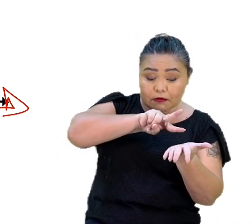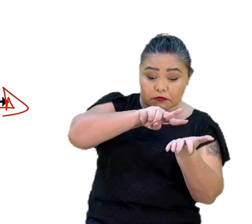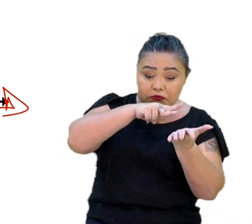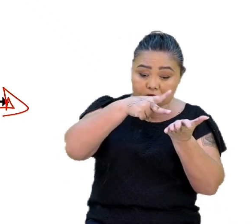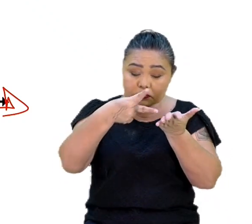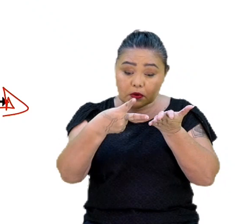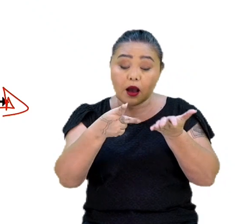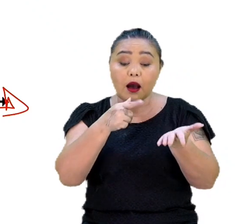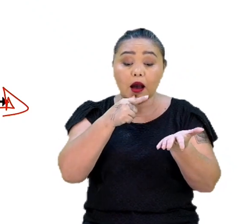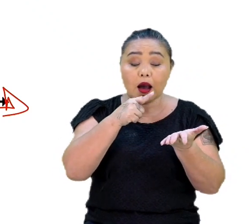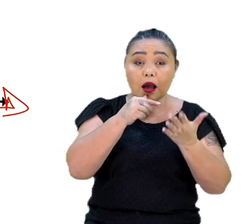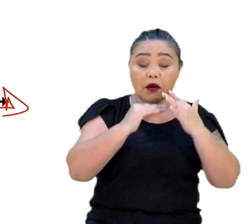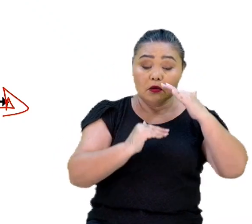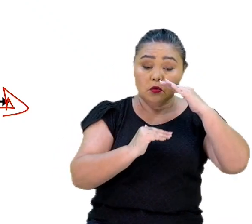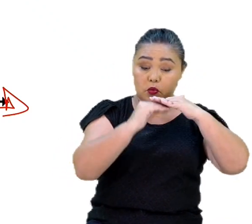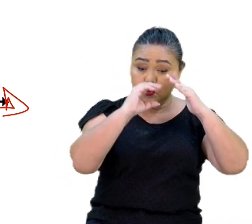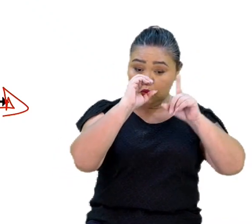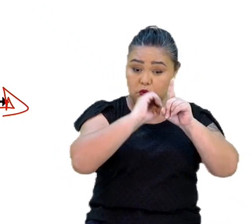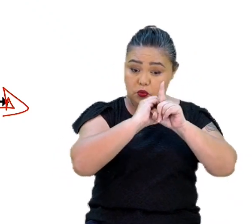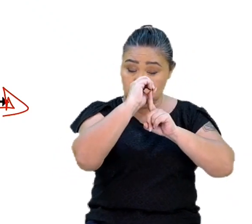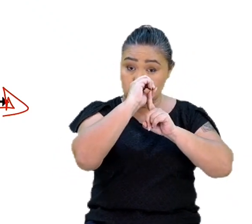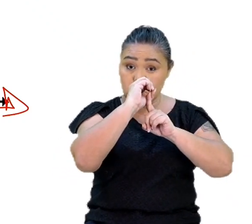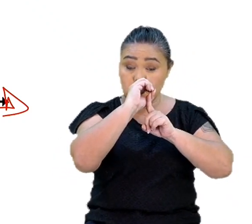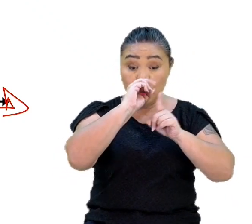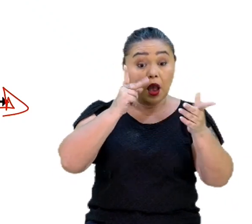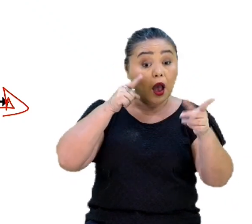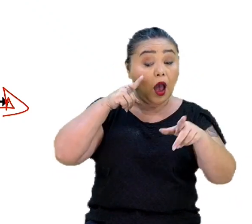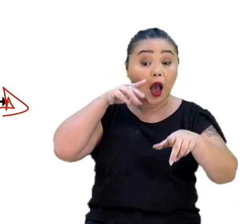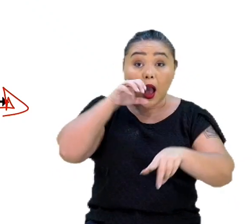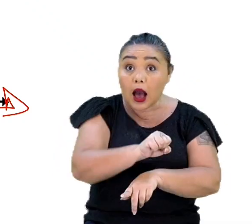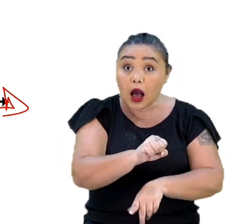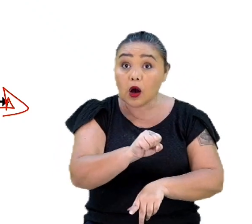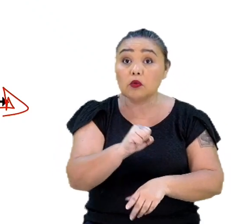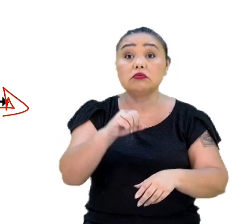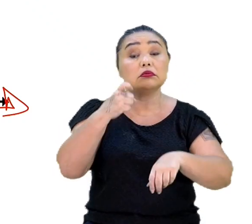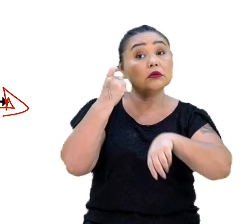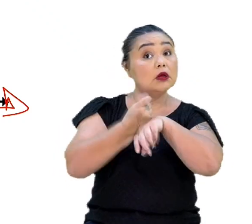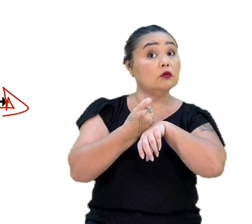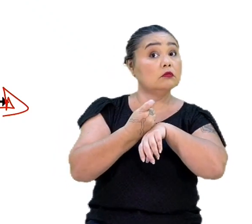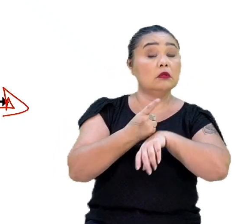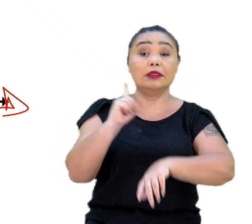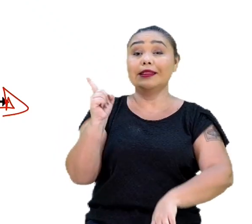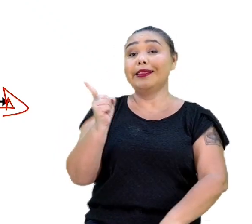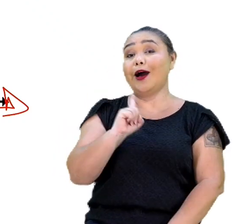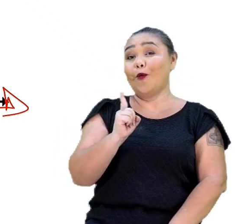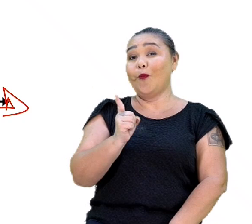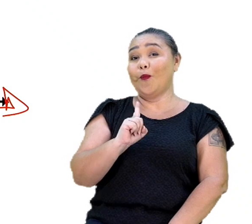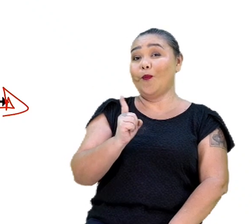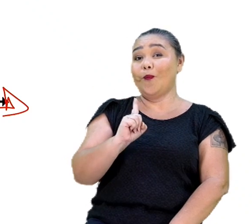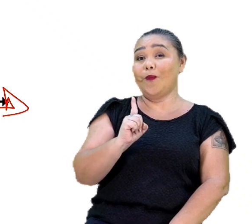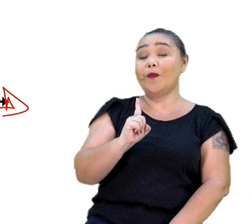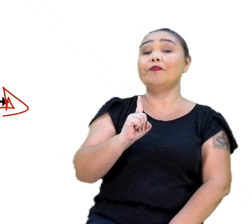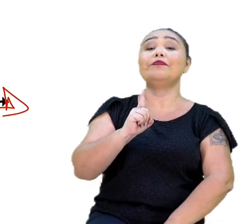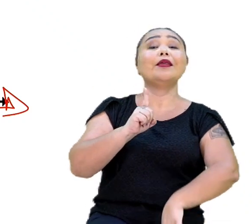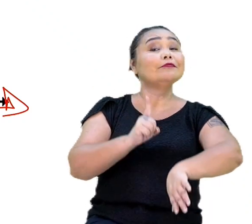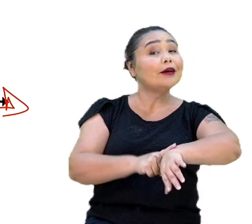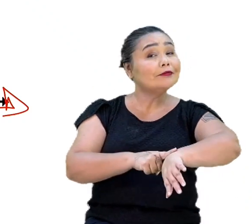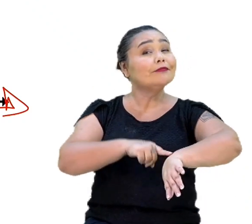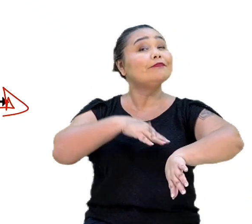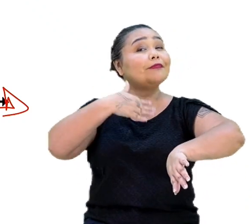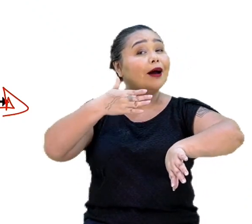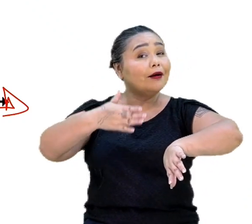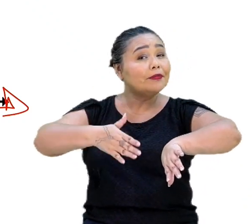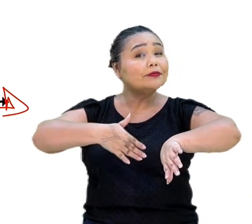a água atinge 0 graus Celsius, ela imediatamente vira sólida? Não. Vai levar um tempo até